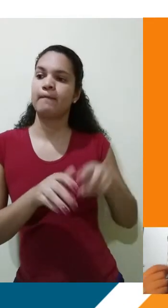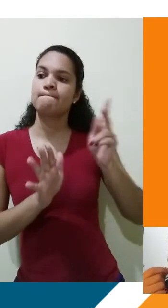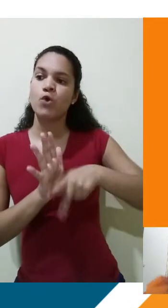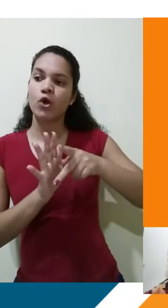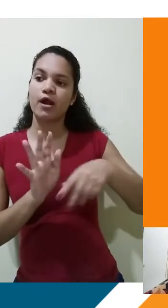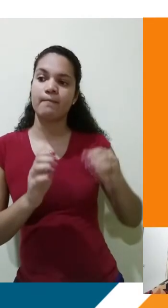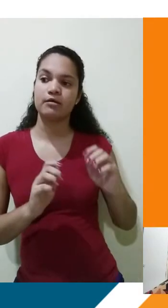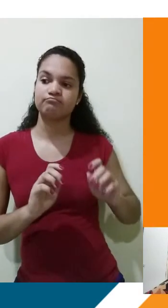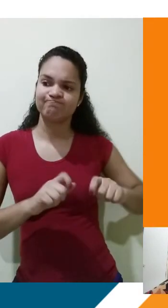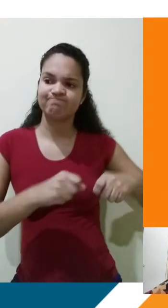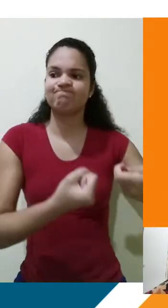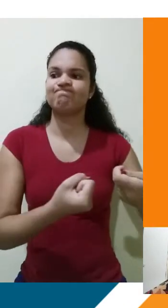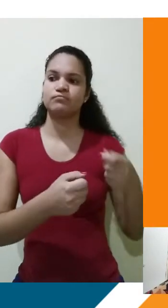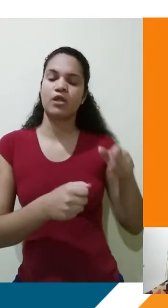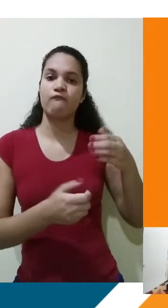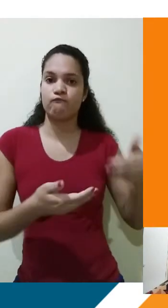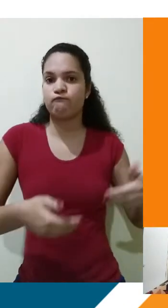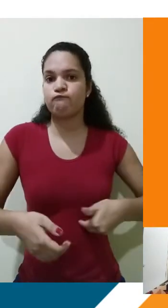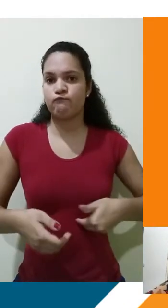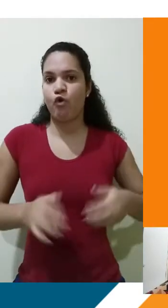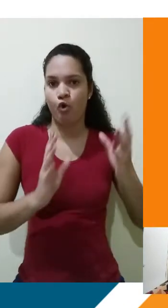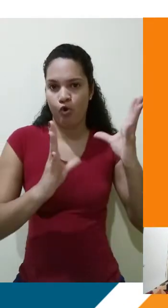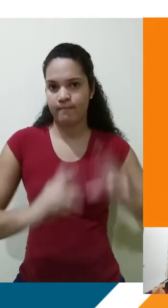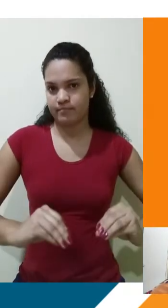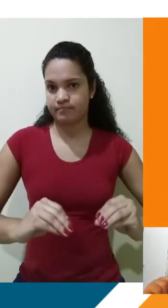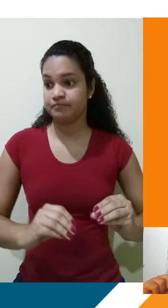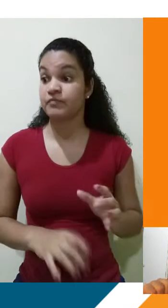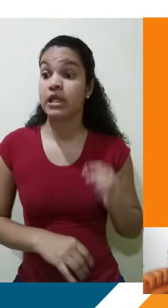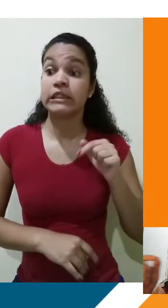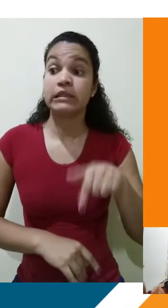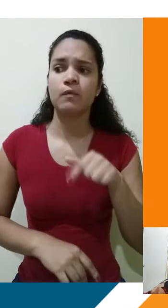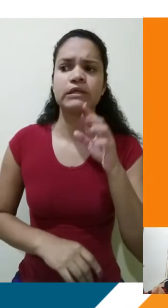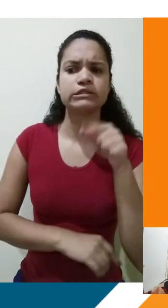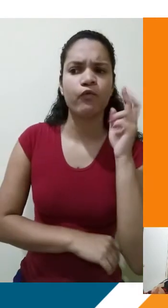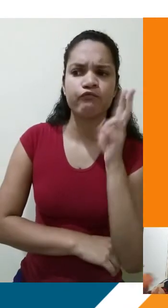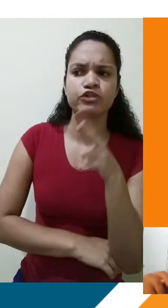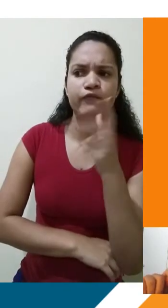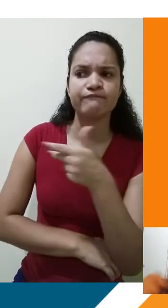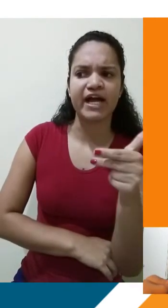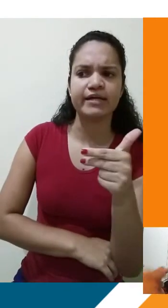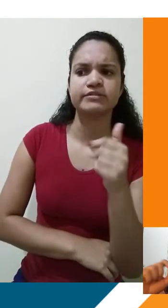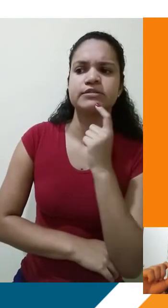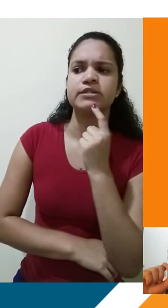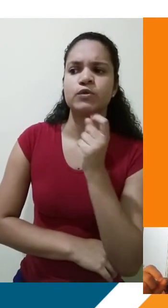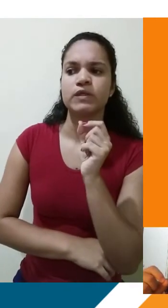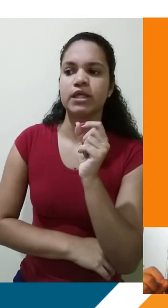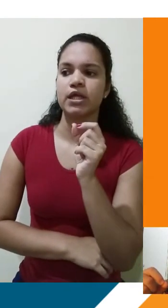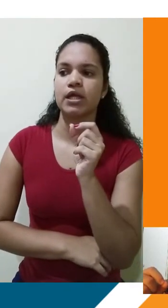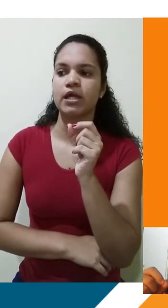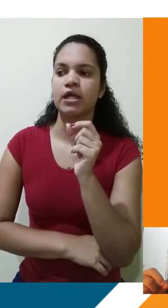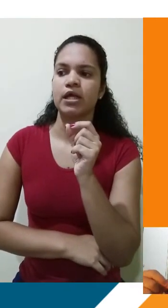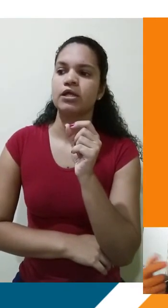poder não perder isso de vista, porque eu vejo muito nas redações. Quando você vai colocar um gerúndio, e ao invés de uma vírgula, coloca um